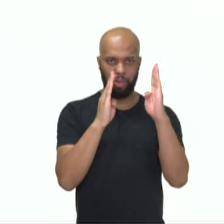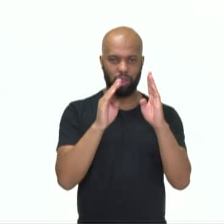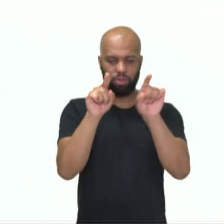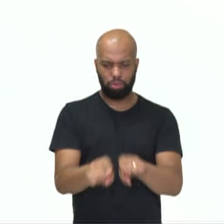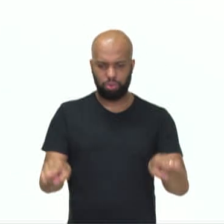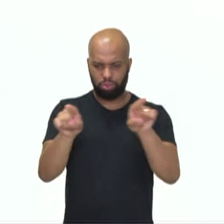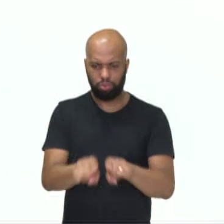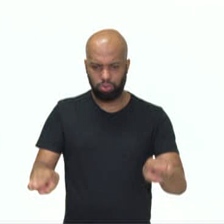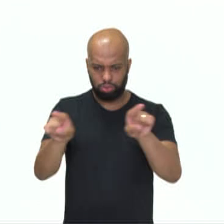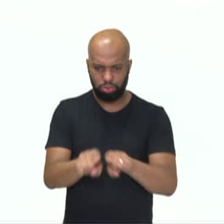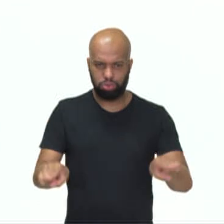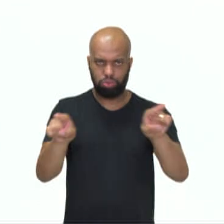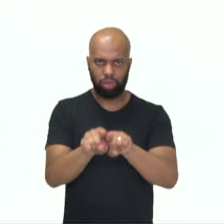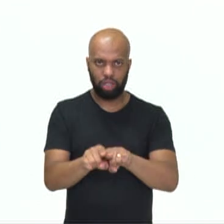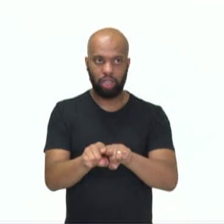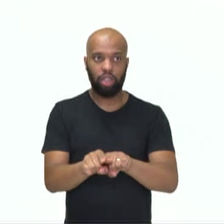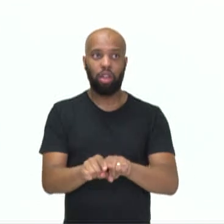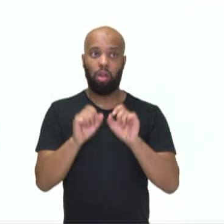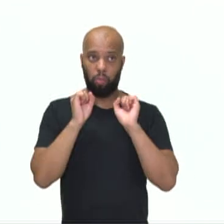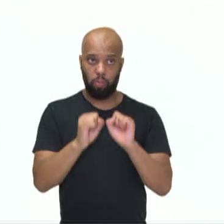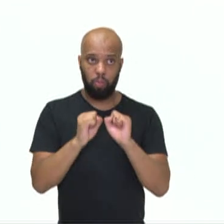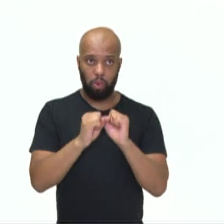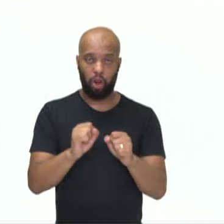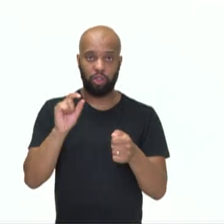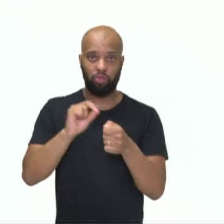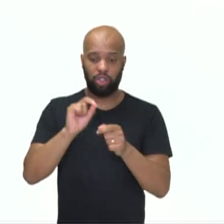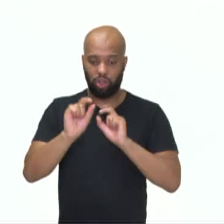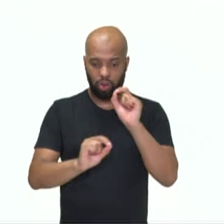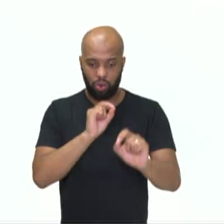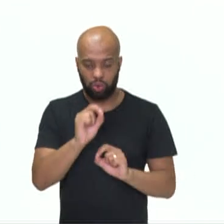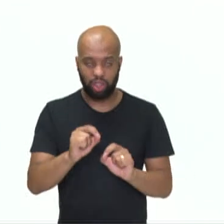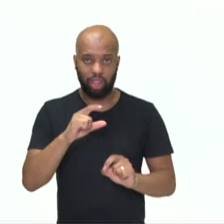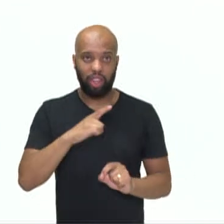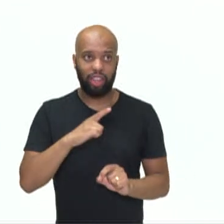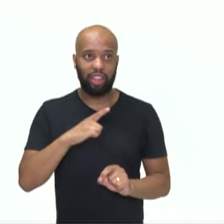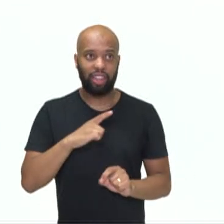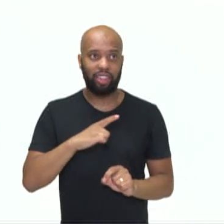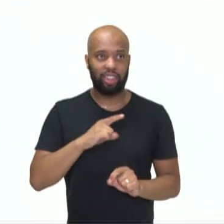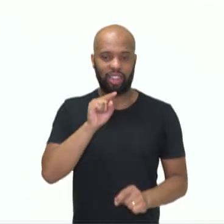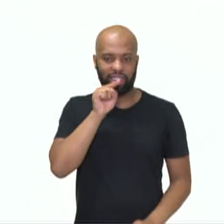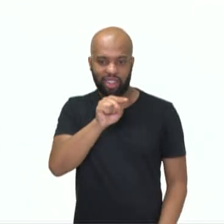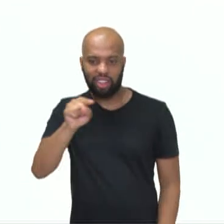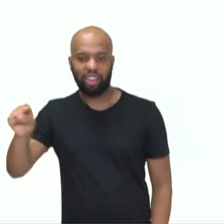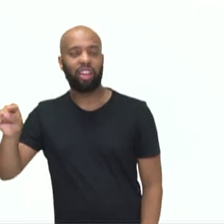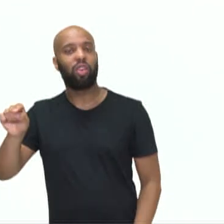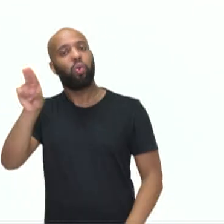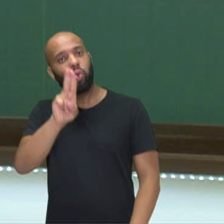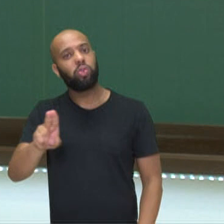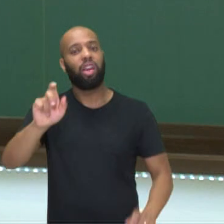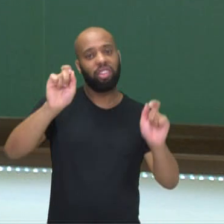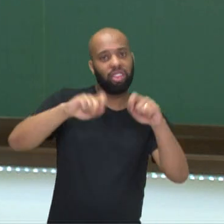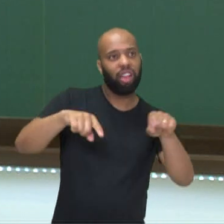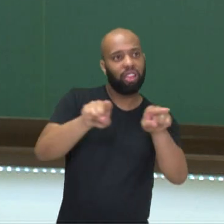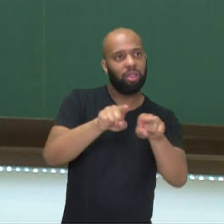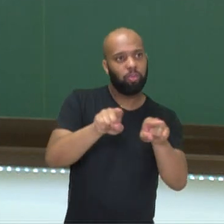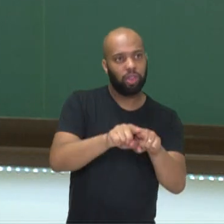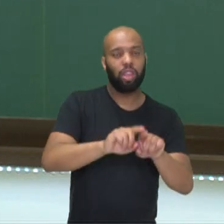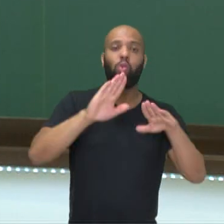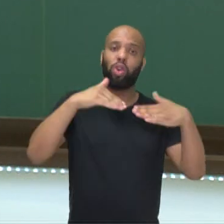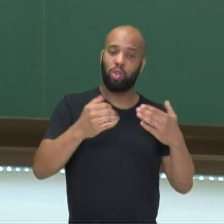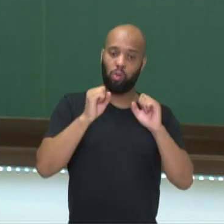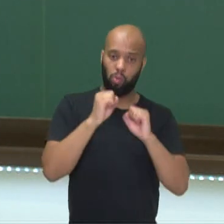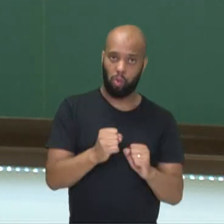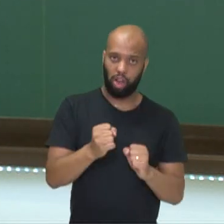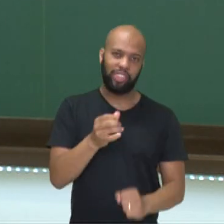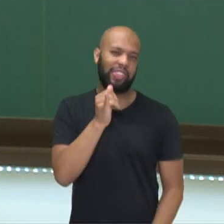ordenada. Podemos escrever a dízima subentendendo o período antes das reticências, que são os 3 pontinhos lá da língua portuguesa, né?